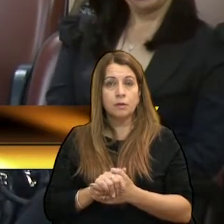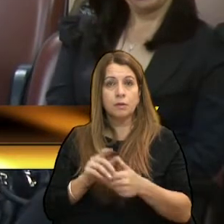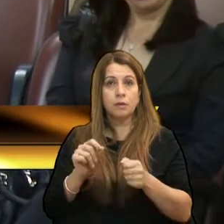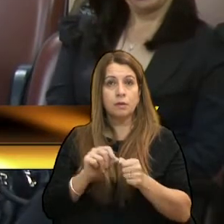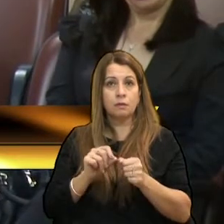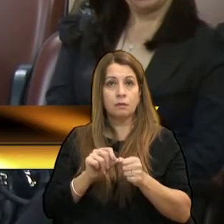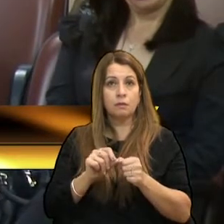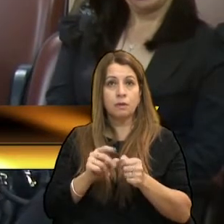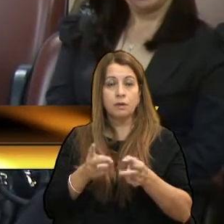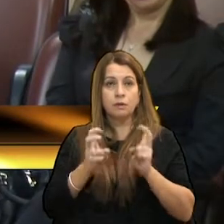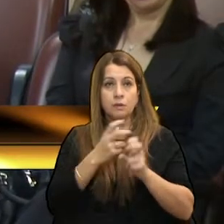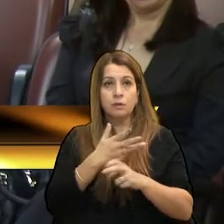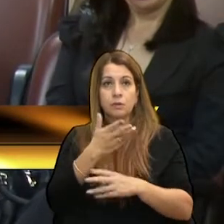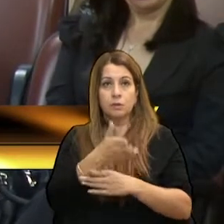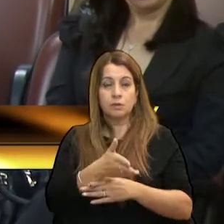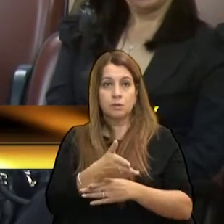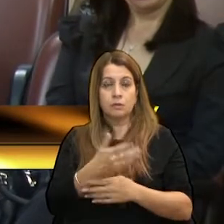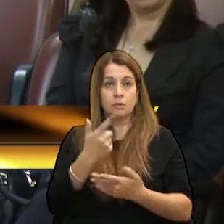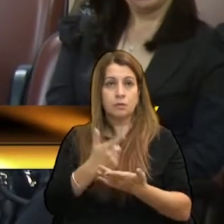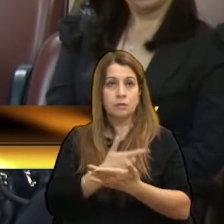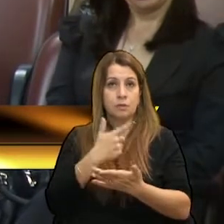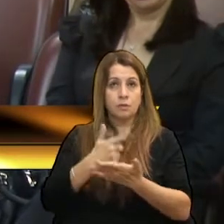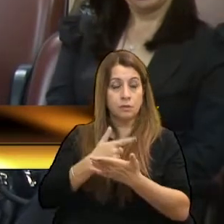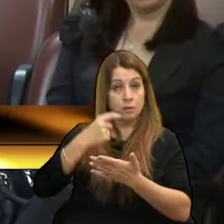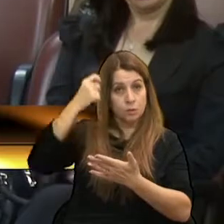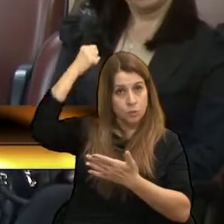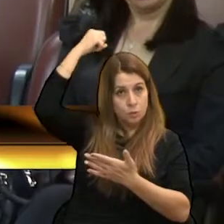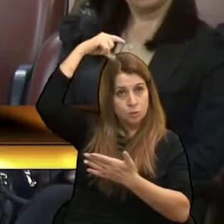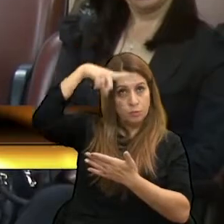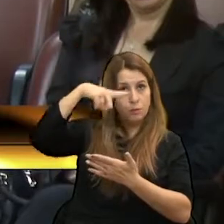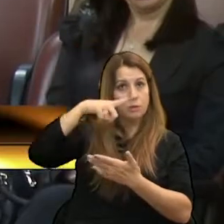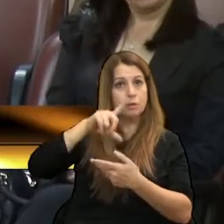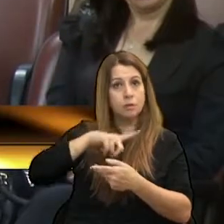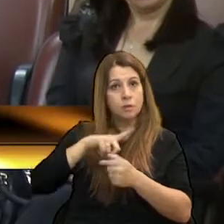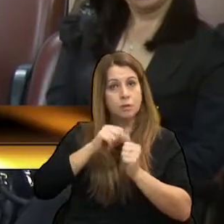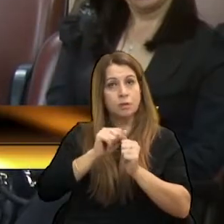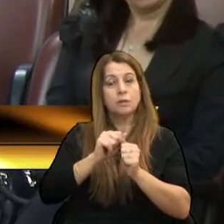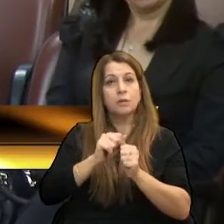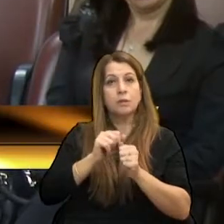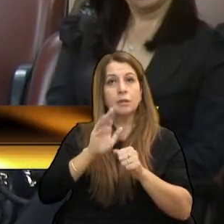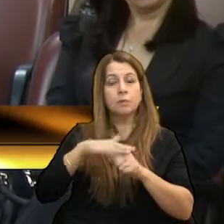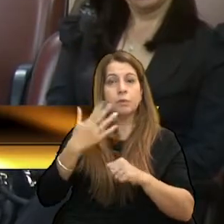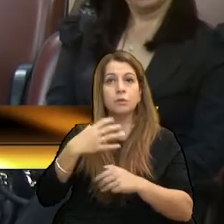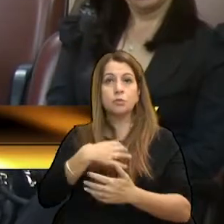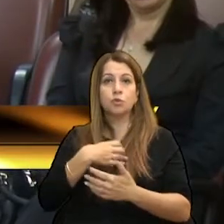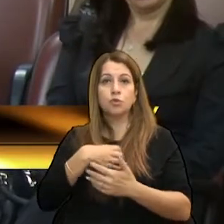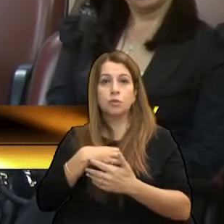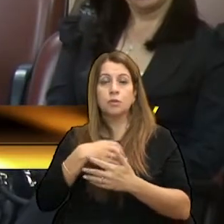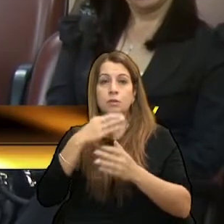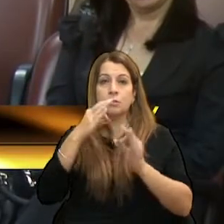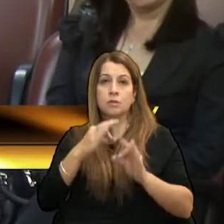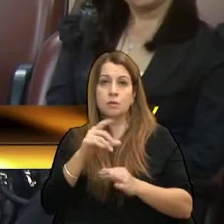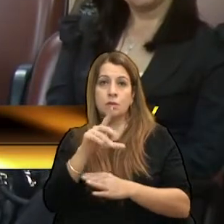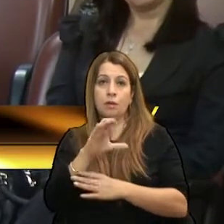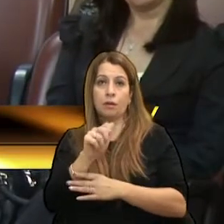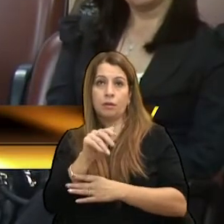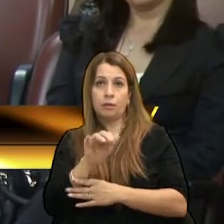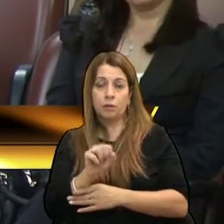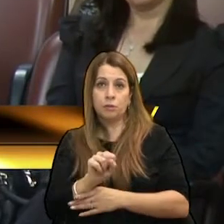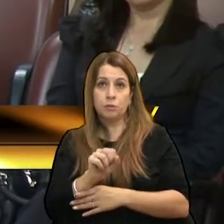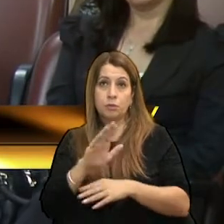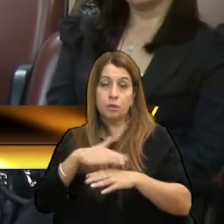faz-nos notar que o Livro dos Espíritos se enquadra numa das formas clássicas e